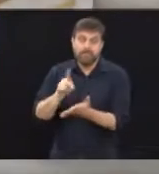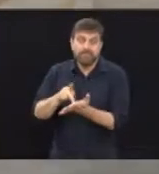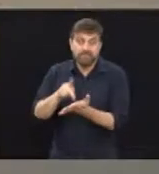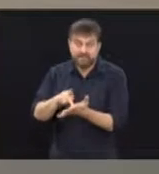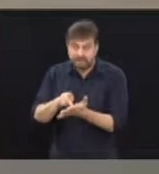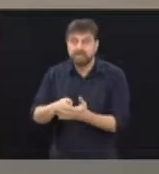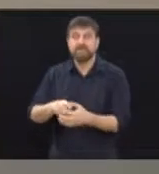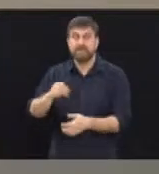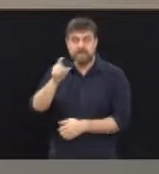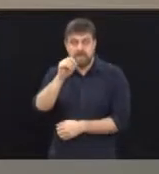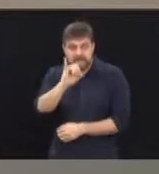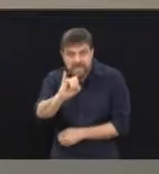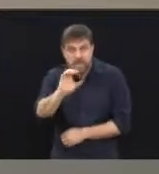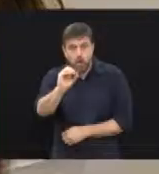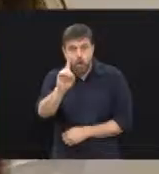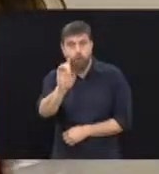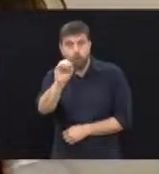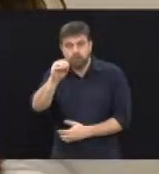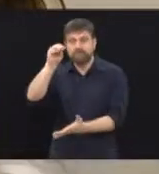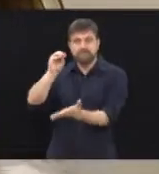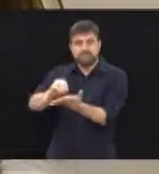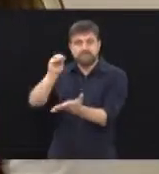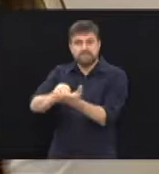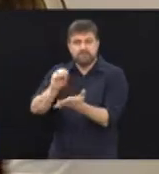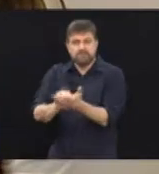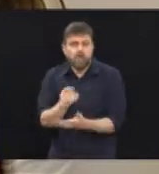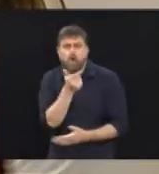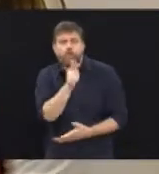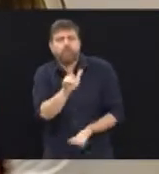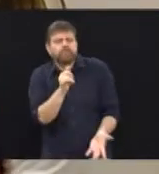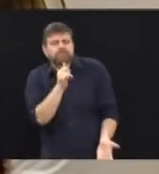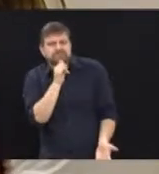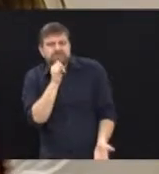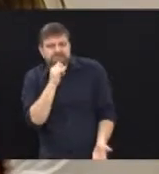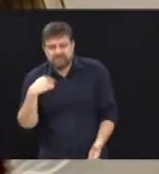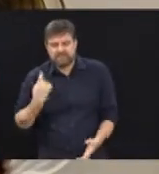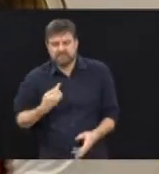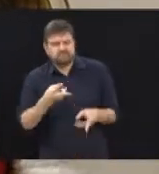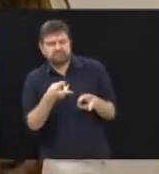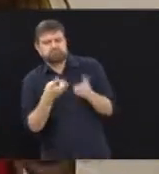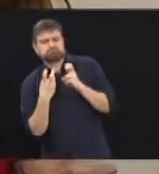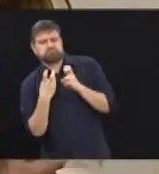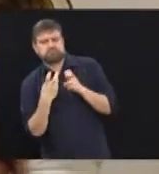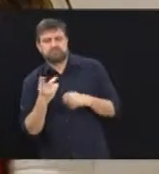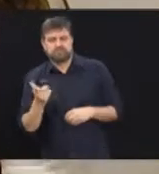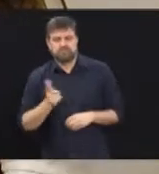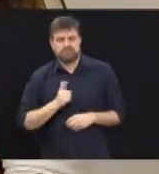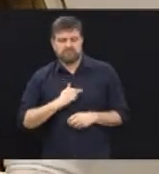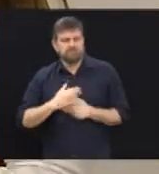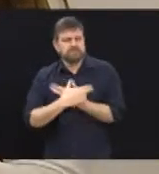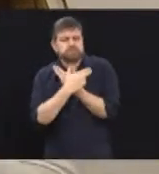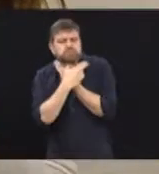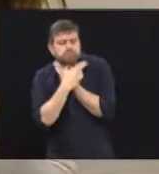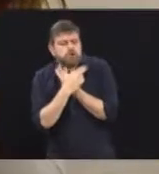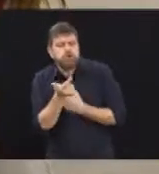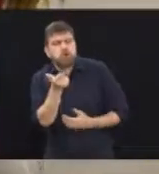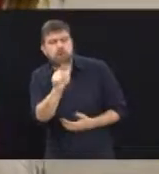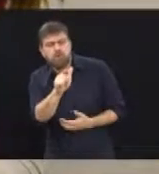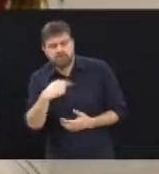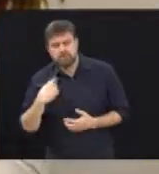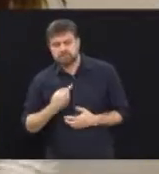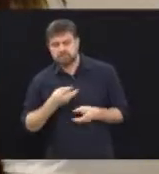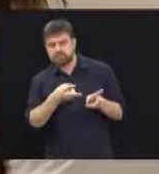iodo. Era a falta do iodo. Outro caso, assim, que dá para dar como exemplo, sem ser a tireoide, e que a gente